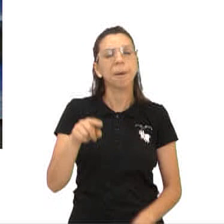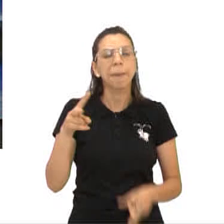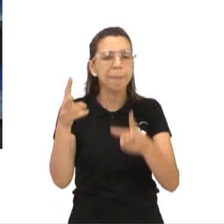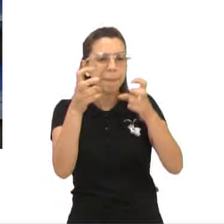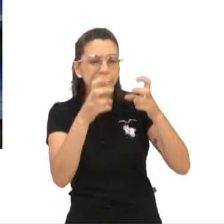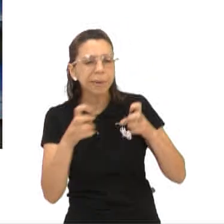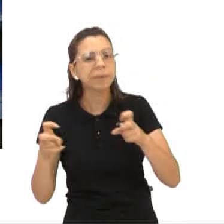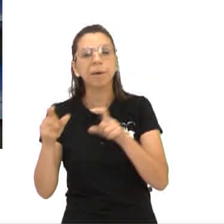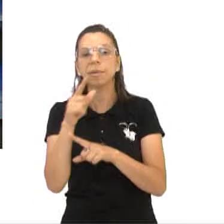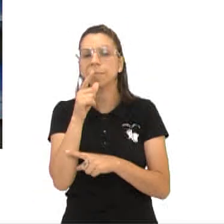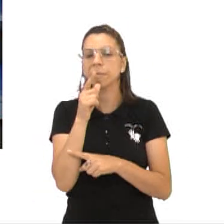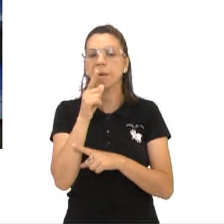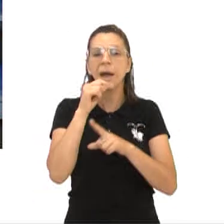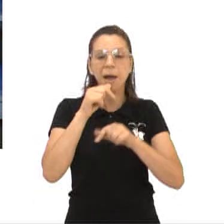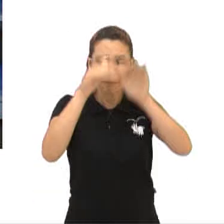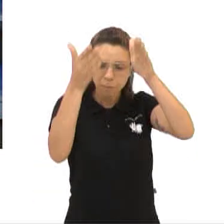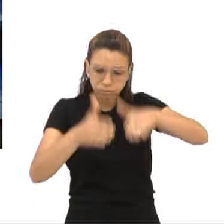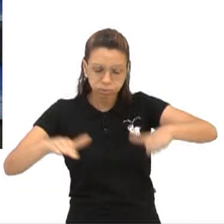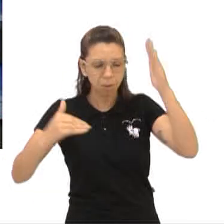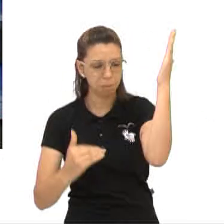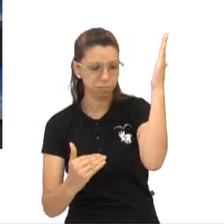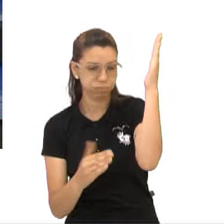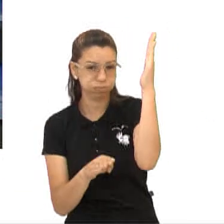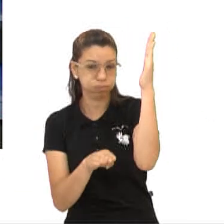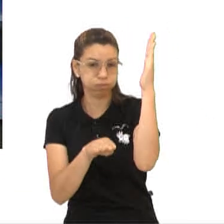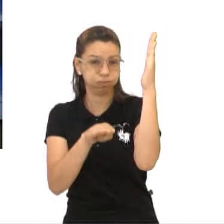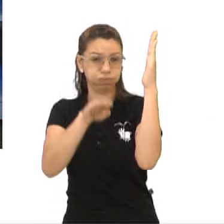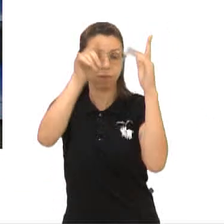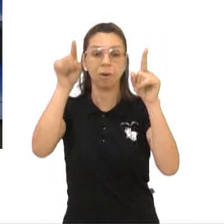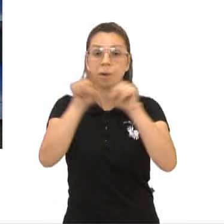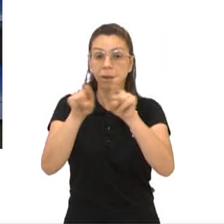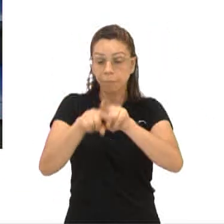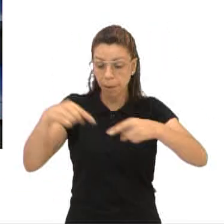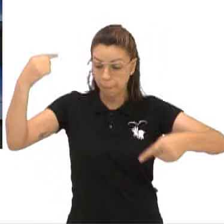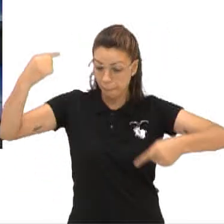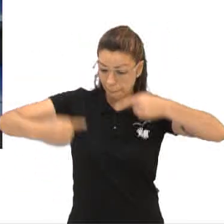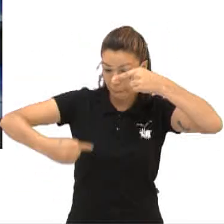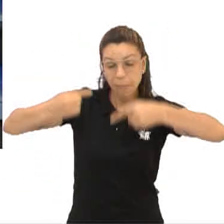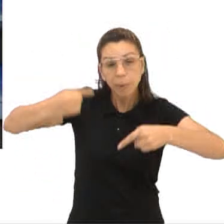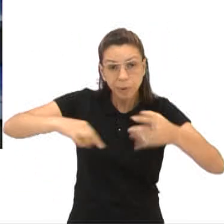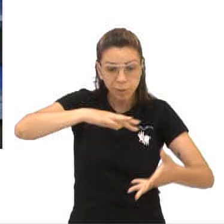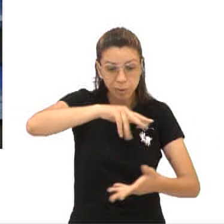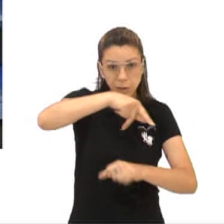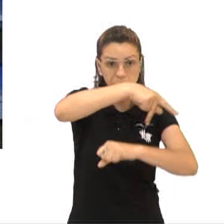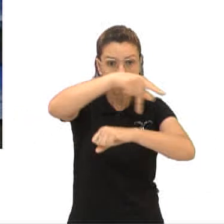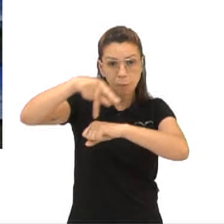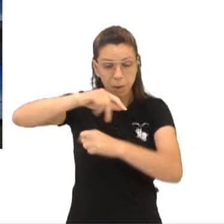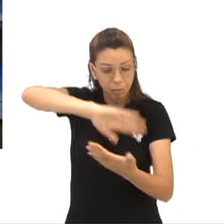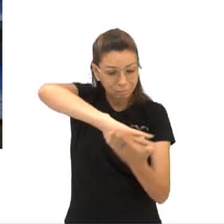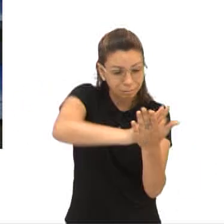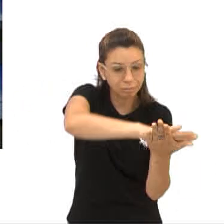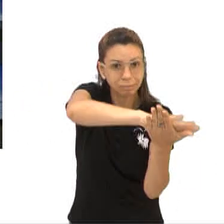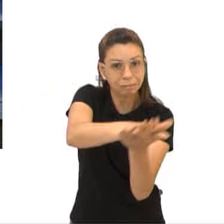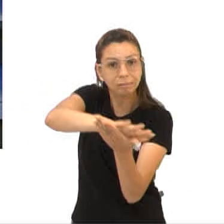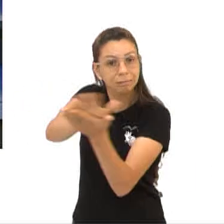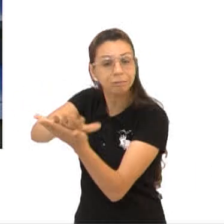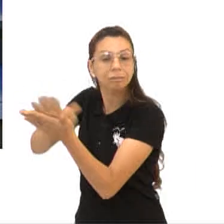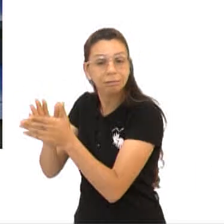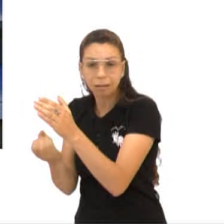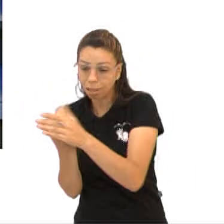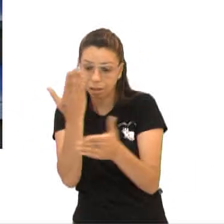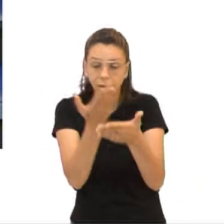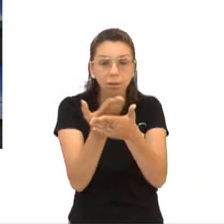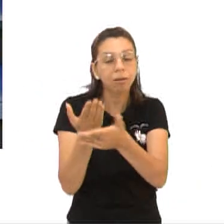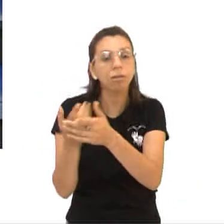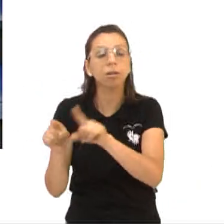falando de algumas políticas de alguns países que destroem ecossistemas, que destroem florestas, dá